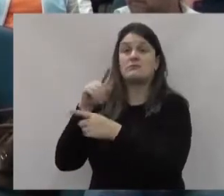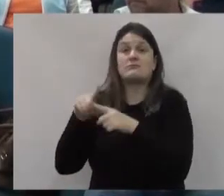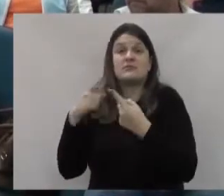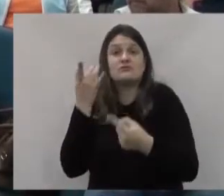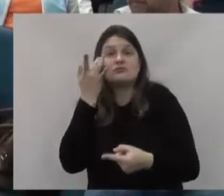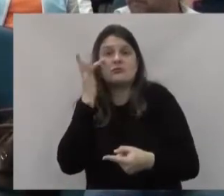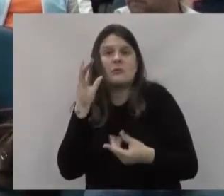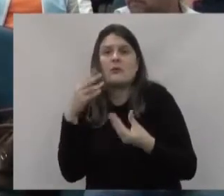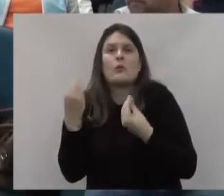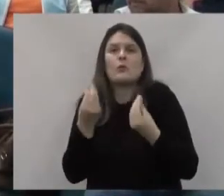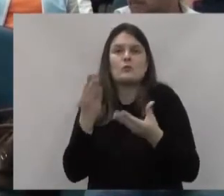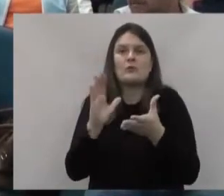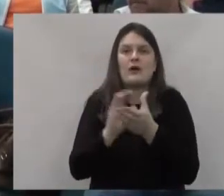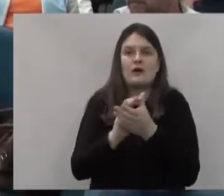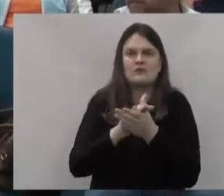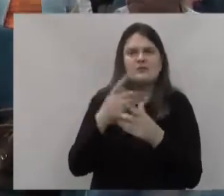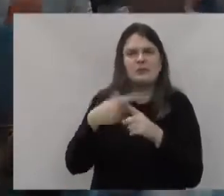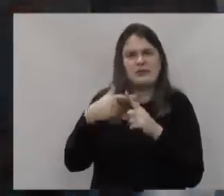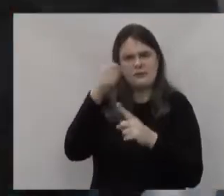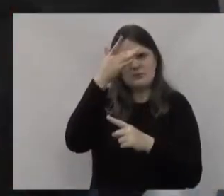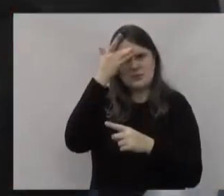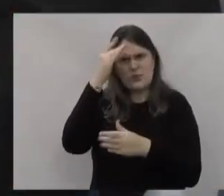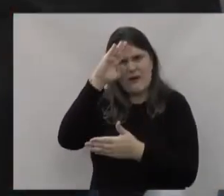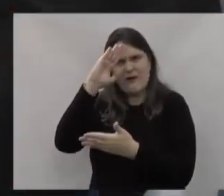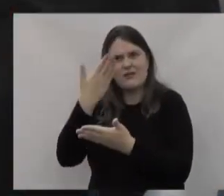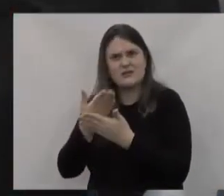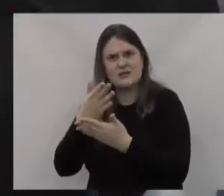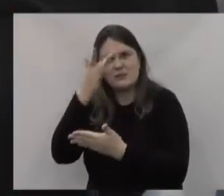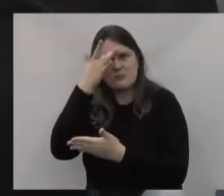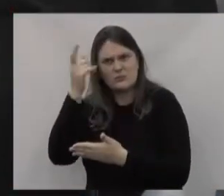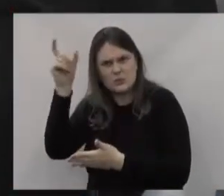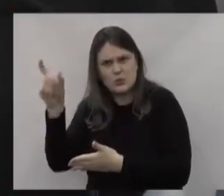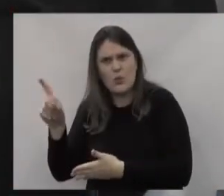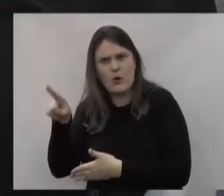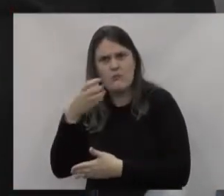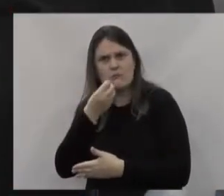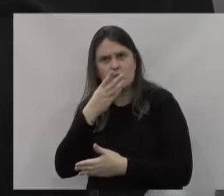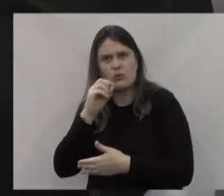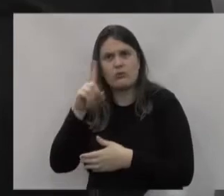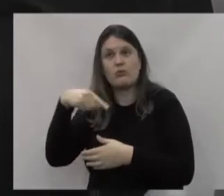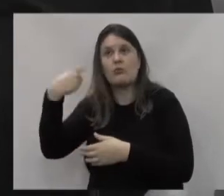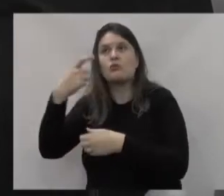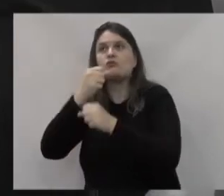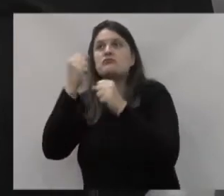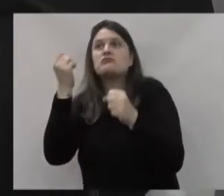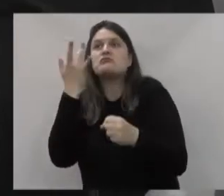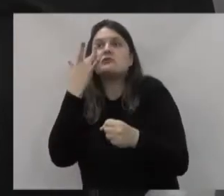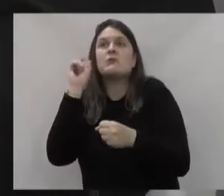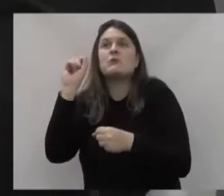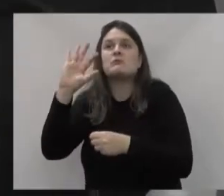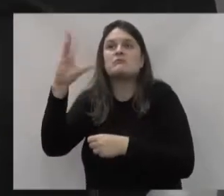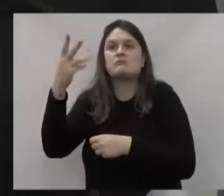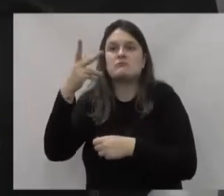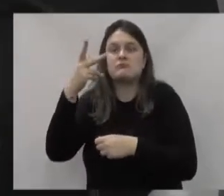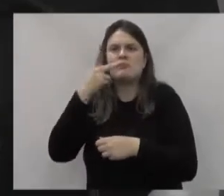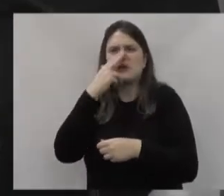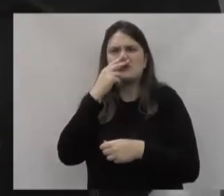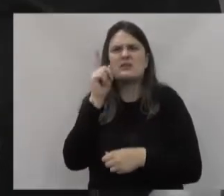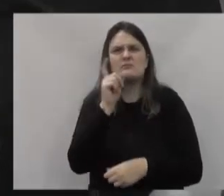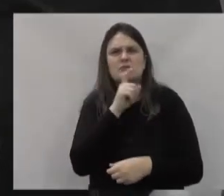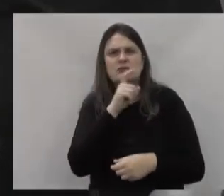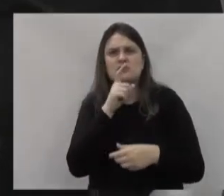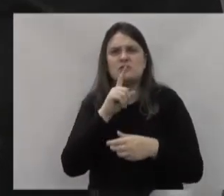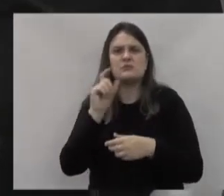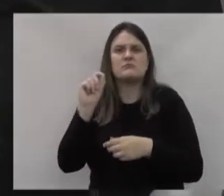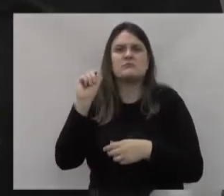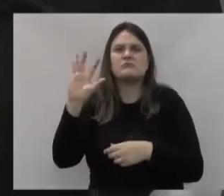sabe. Quando a gente casa, a gente acredita que é uma pessoa boa. E no outro dia a gente acorda com um monstro. Então, são alguns mitos que existem sobre a